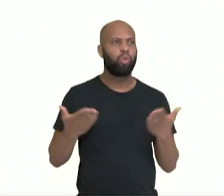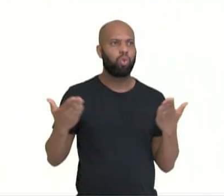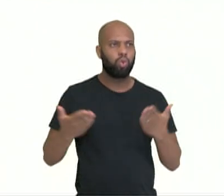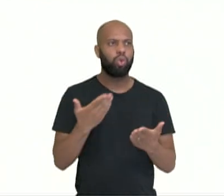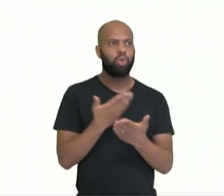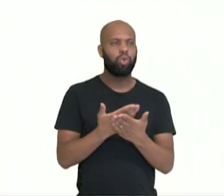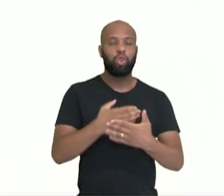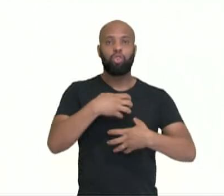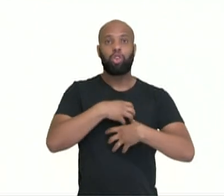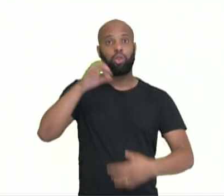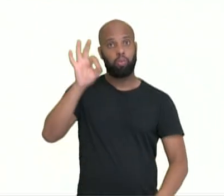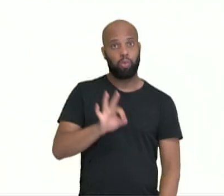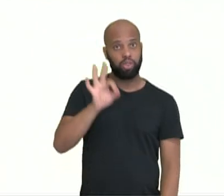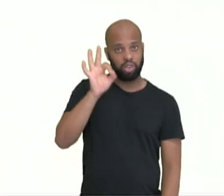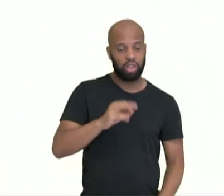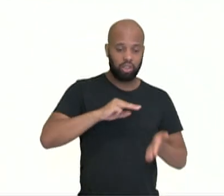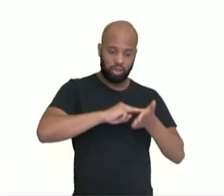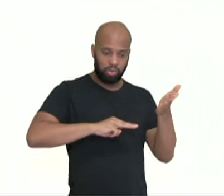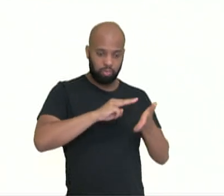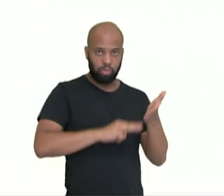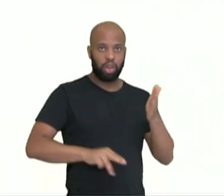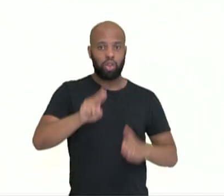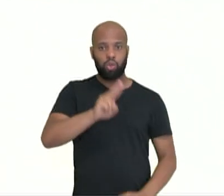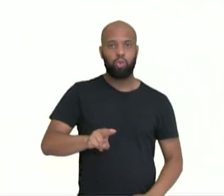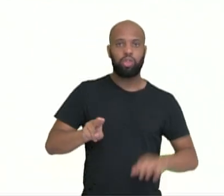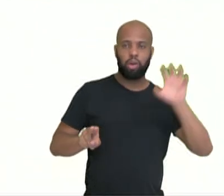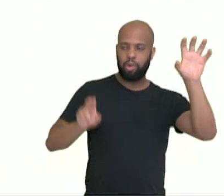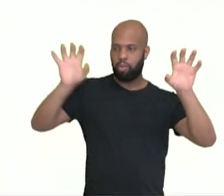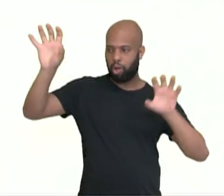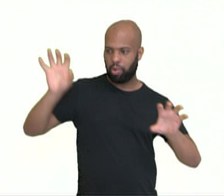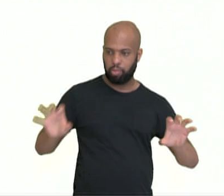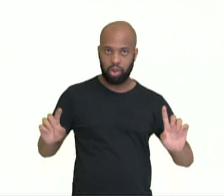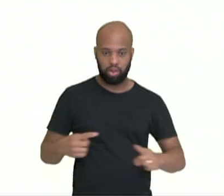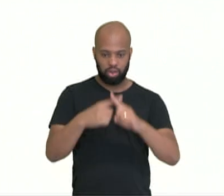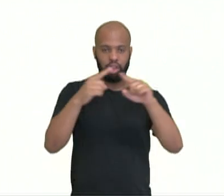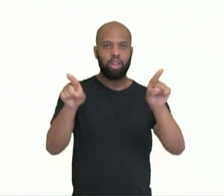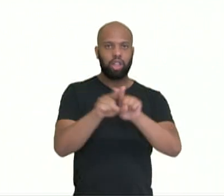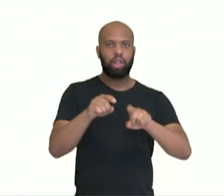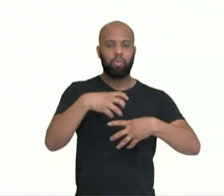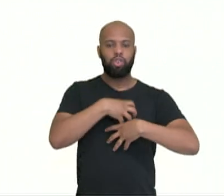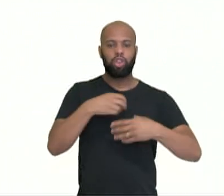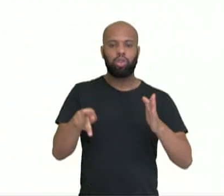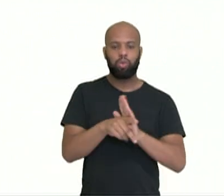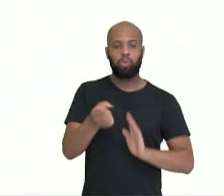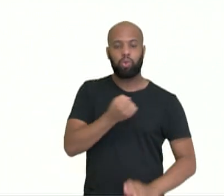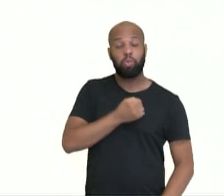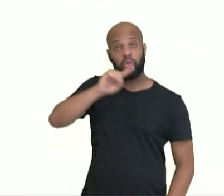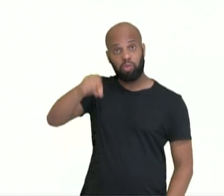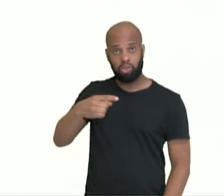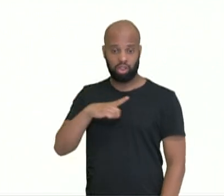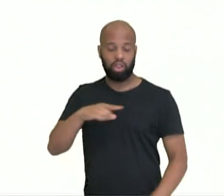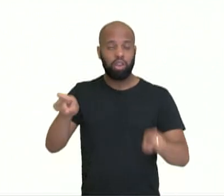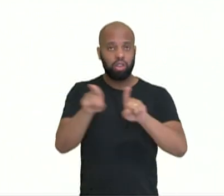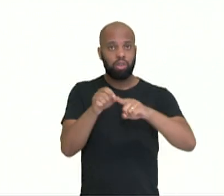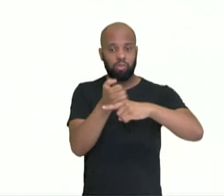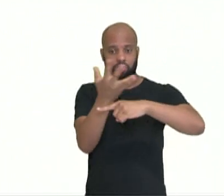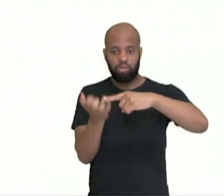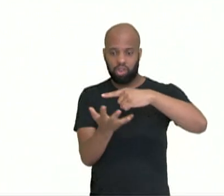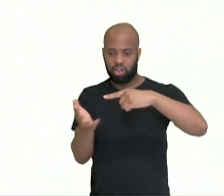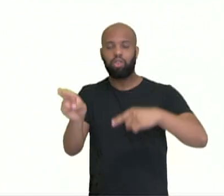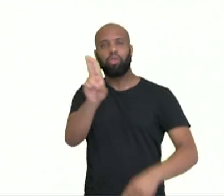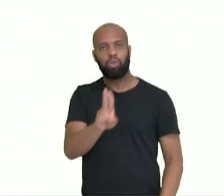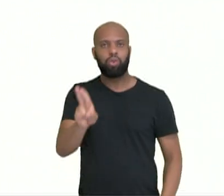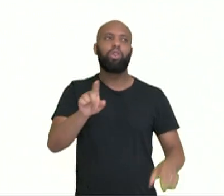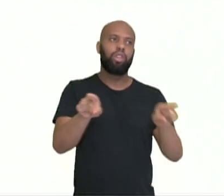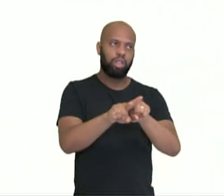vimos um método de cálculo de porcentagem usando regra de 3 e também usando a forma decimal e também usando fração aqui que eu mostrei para vocês